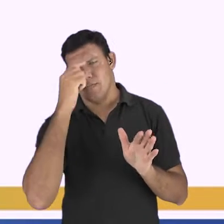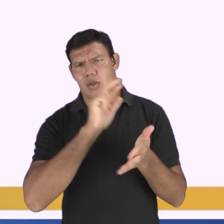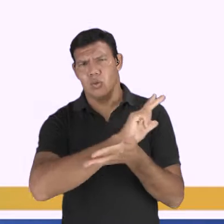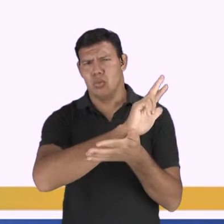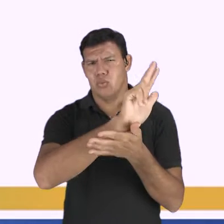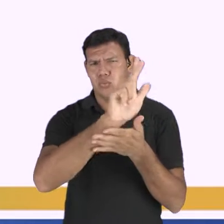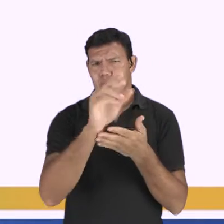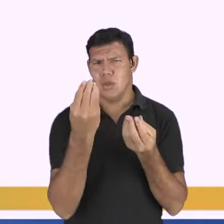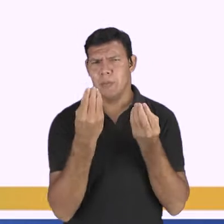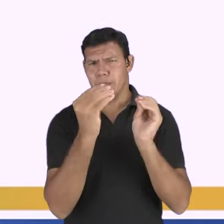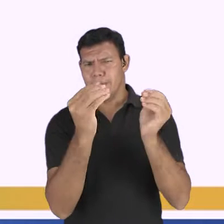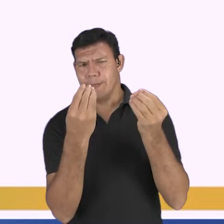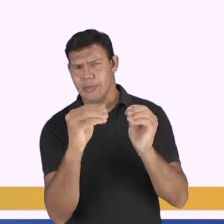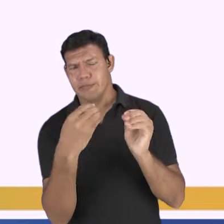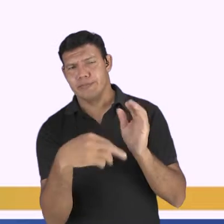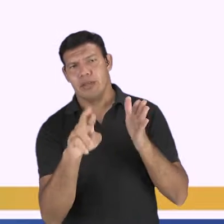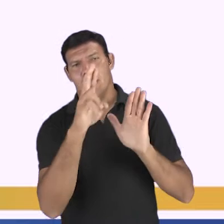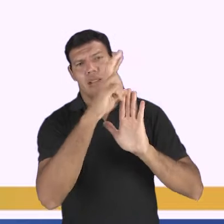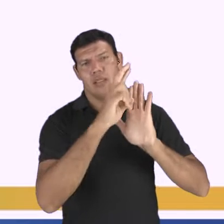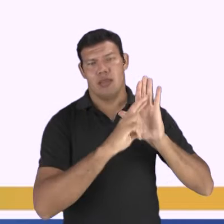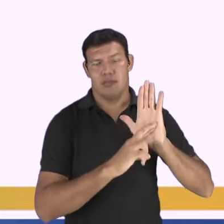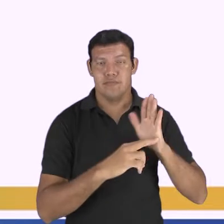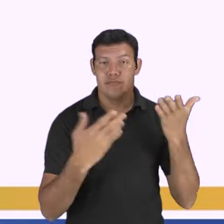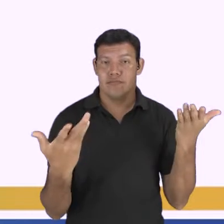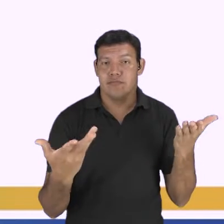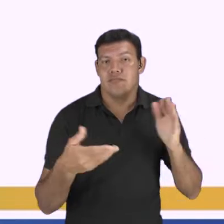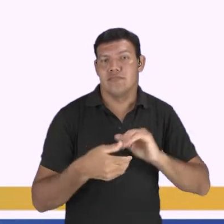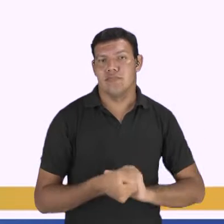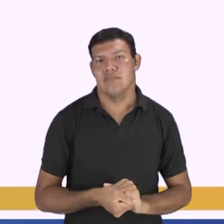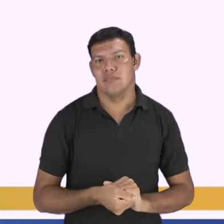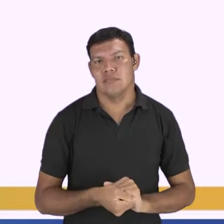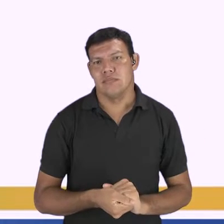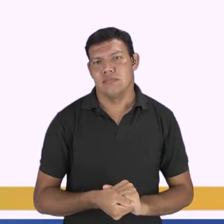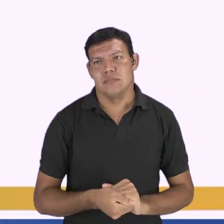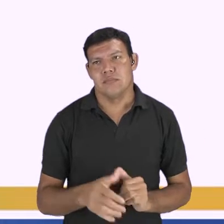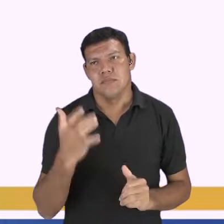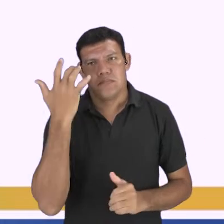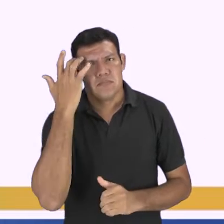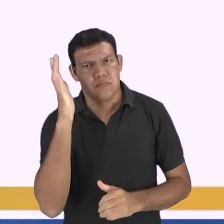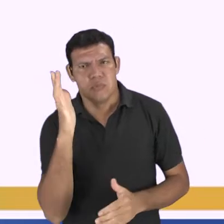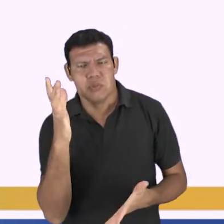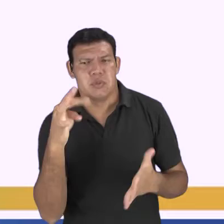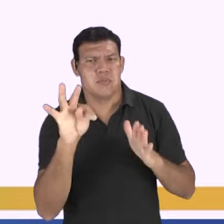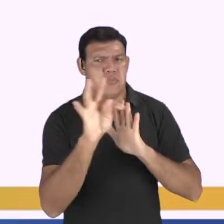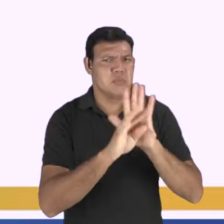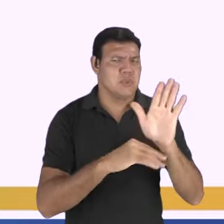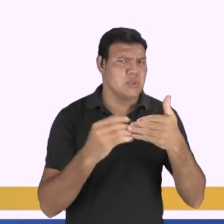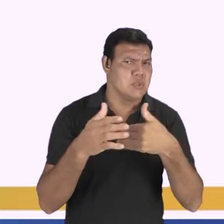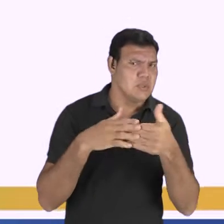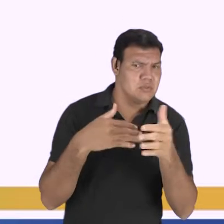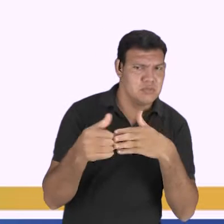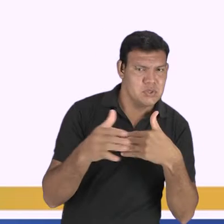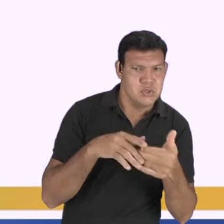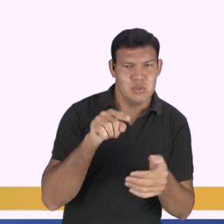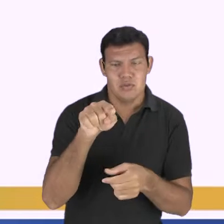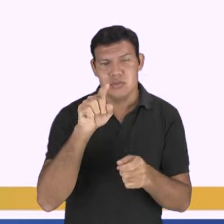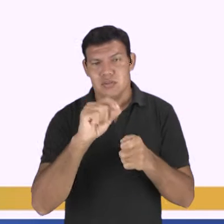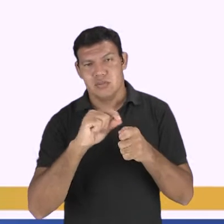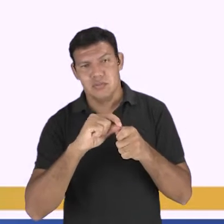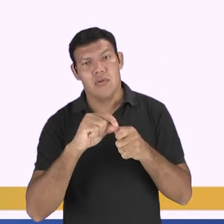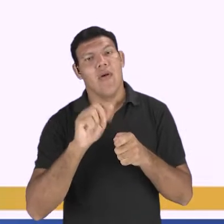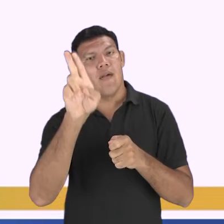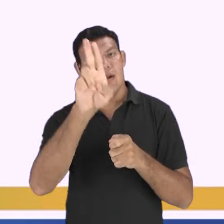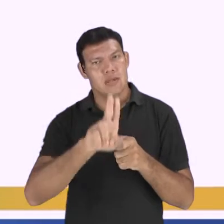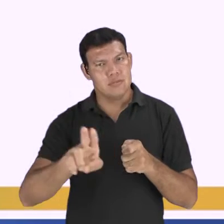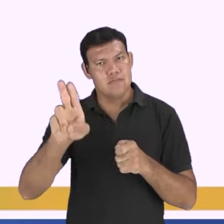inserir na sua redação, por exemplo, ou, não sei, alguma produção textual que você esteja fazendo, você vai utilizar